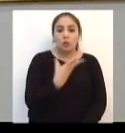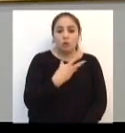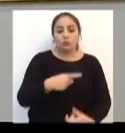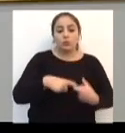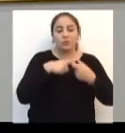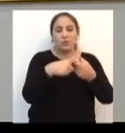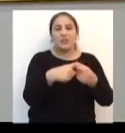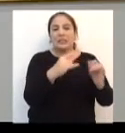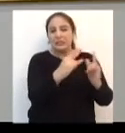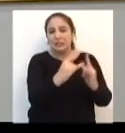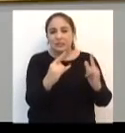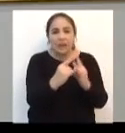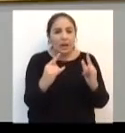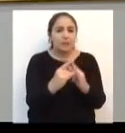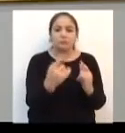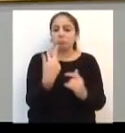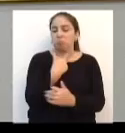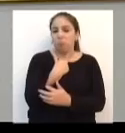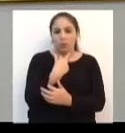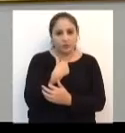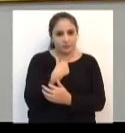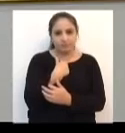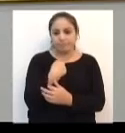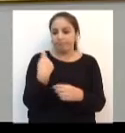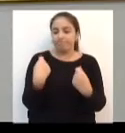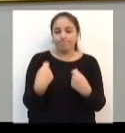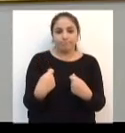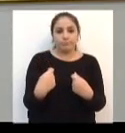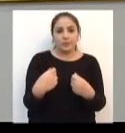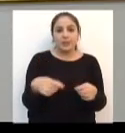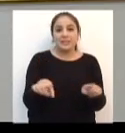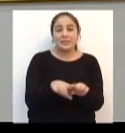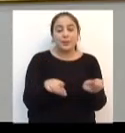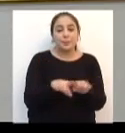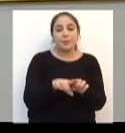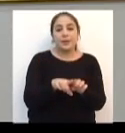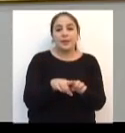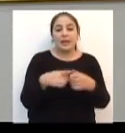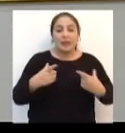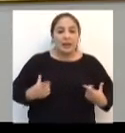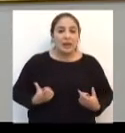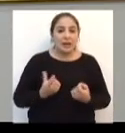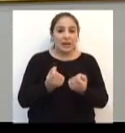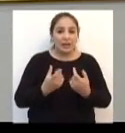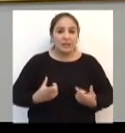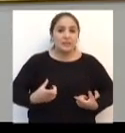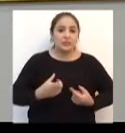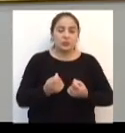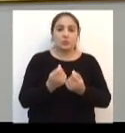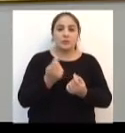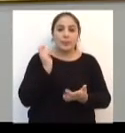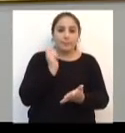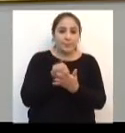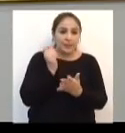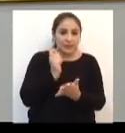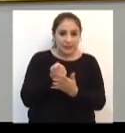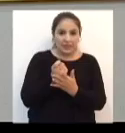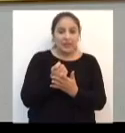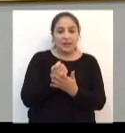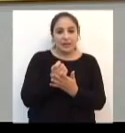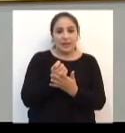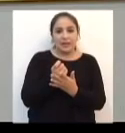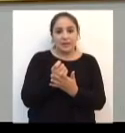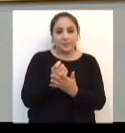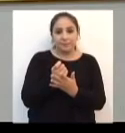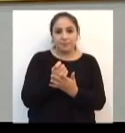com entidades, com instituições, não deve acontecer também gastos com diárias e viagens.